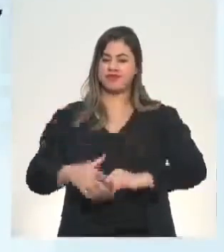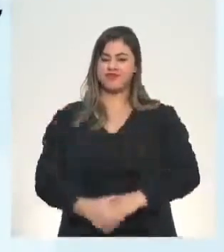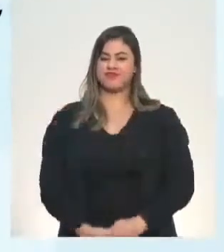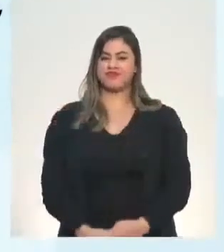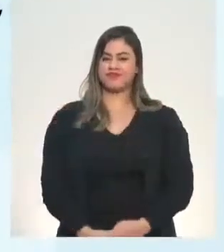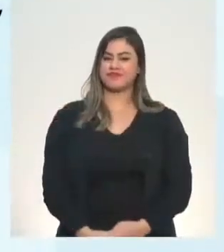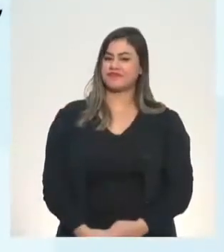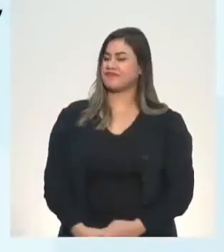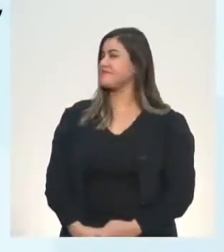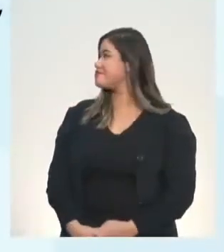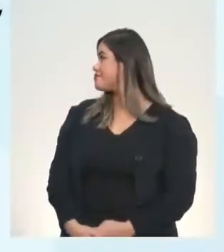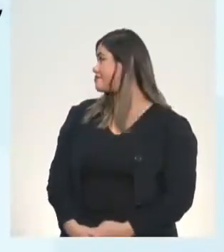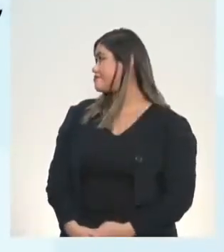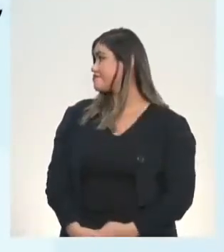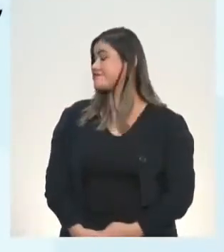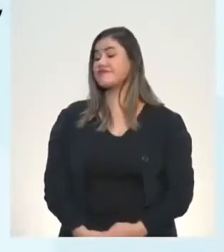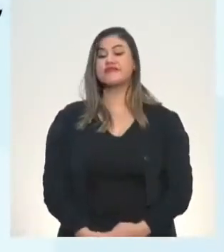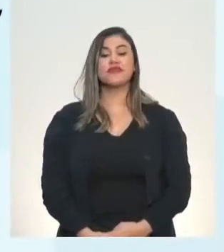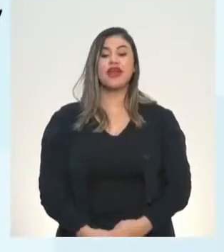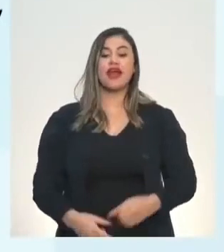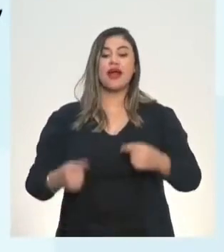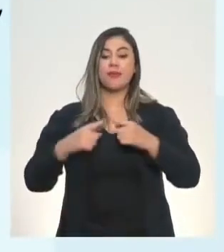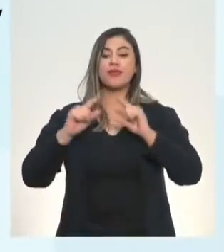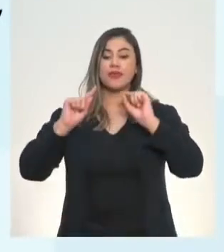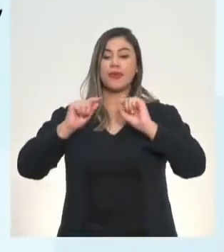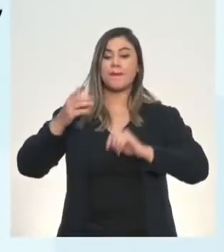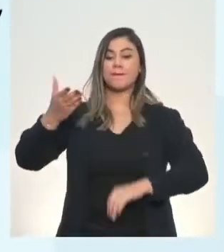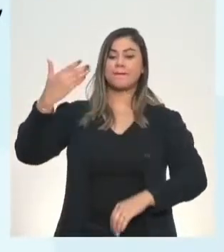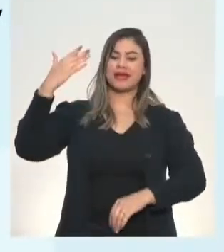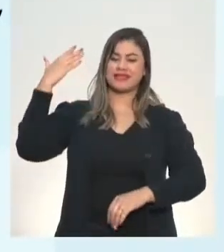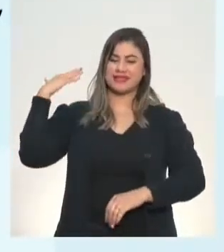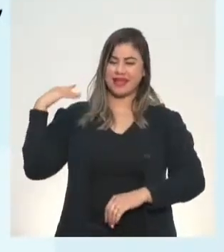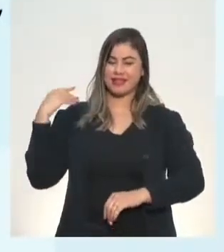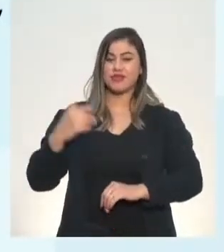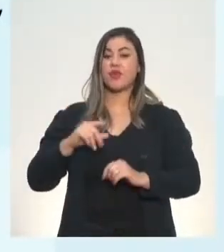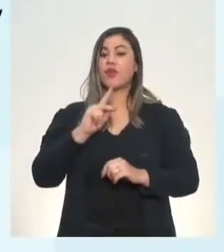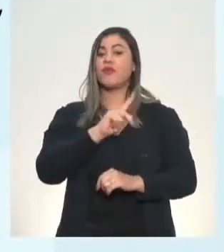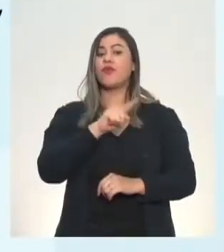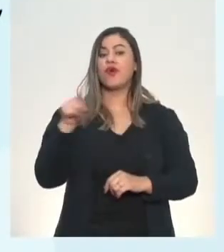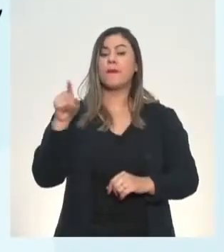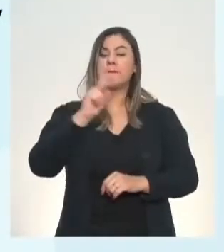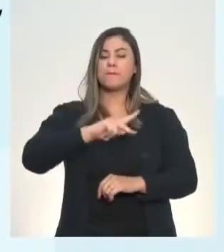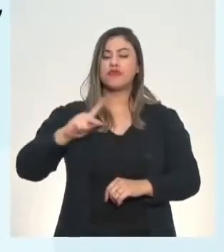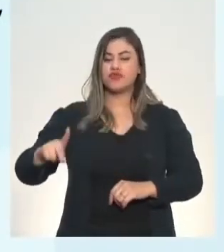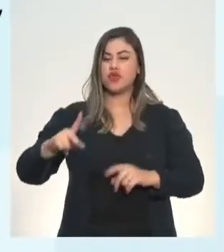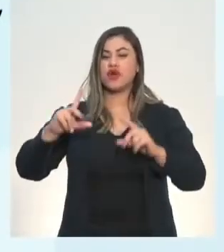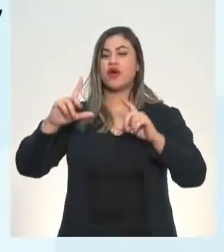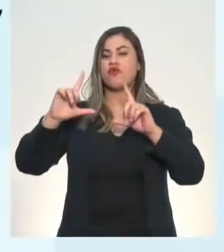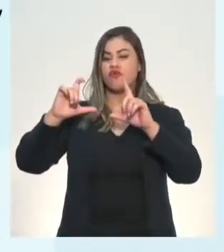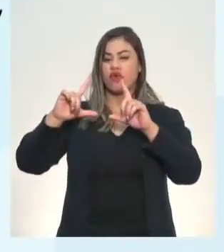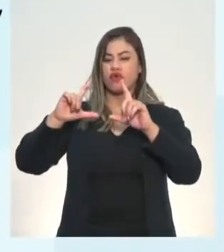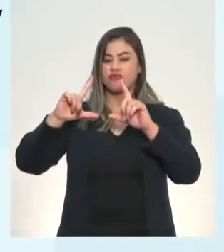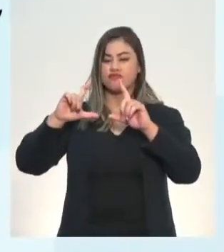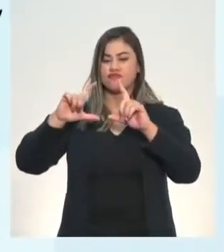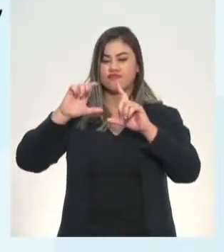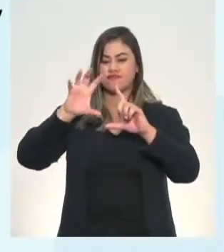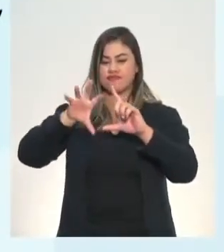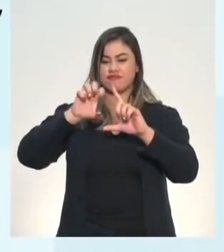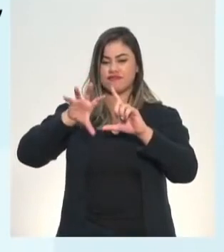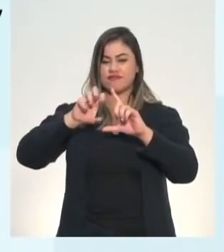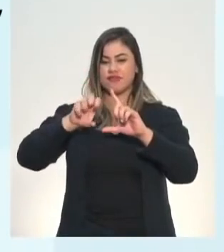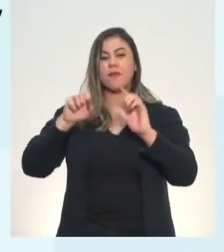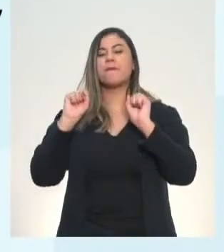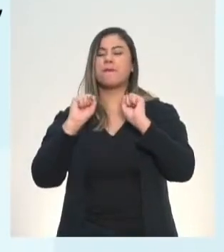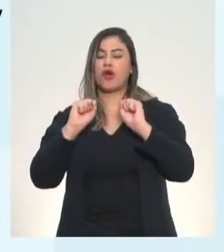habilidades a gente vai falar do passado, vai aparecer aí rapidinho para vocês. Professores podem dar o print aí das habilidades. Essa é a habilidade